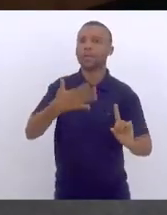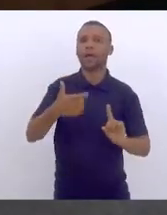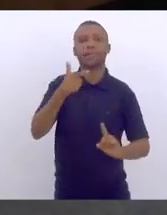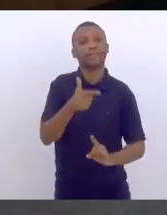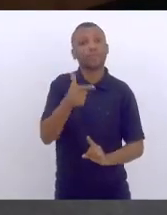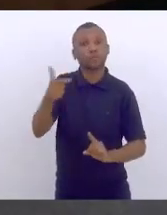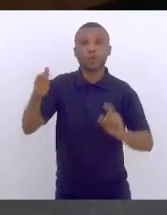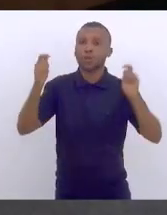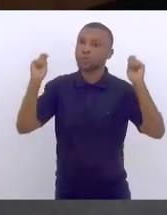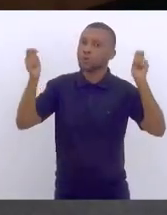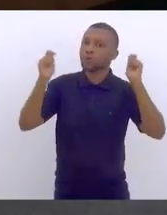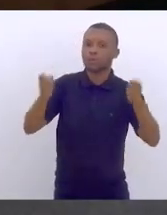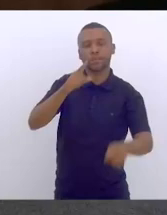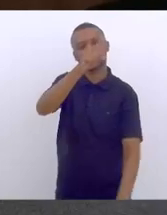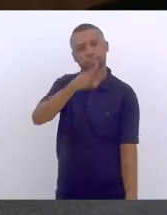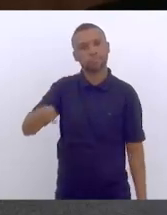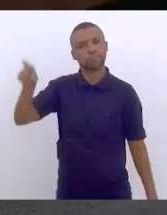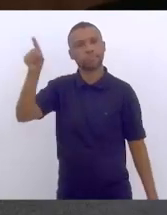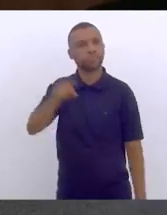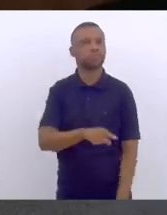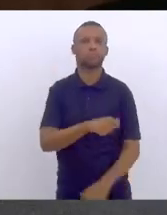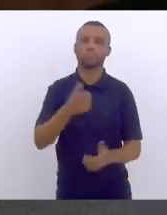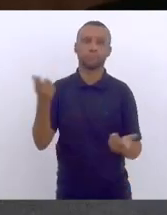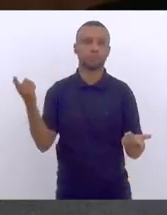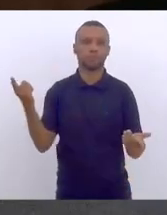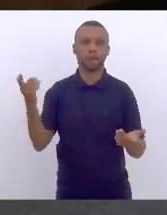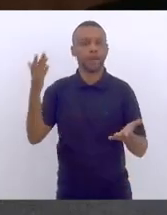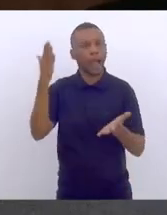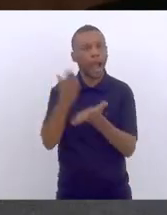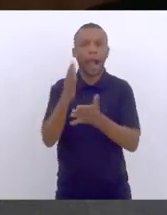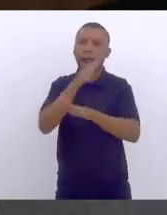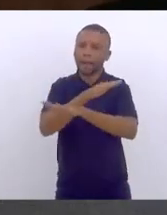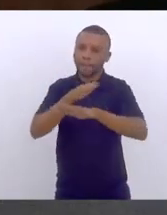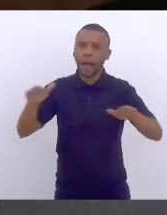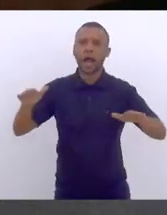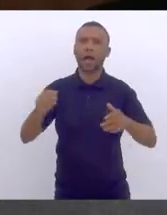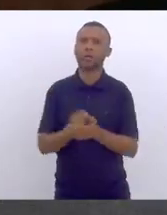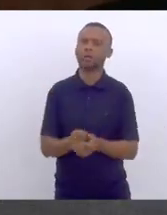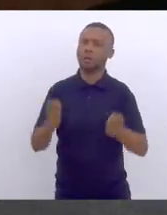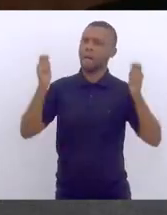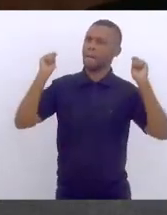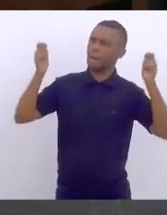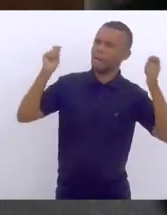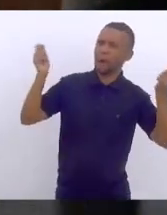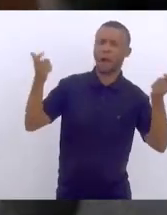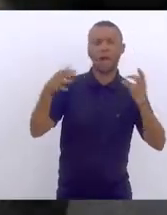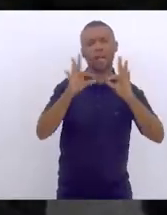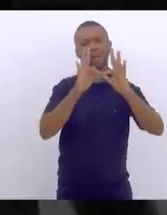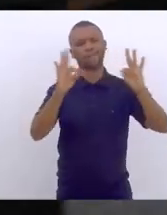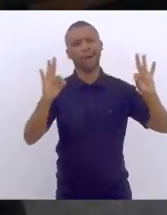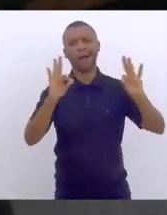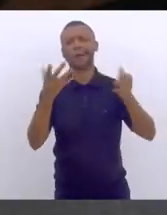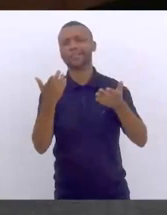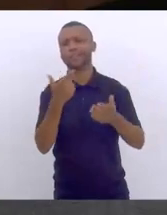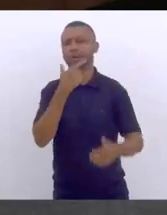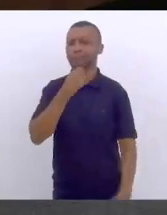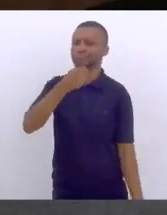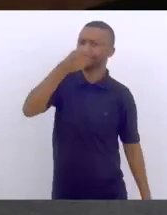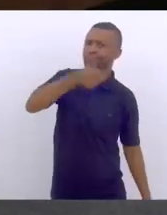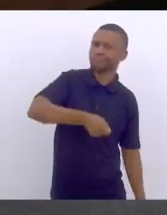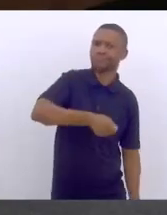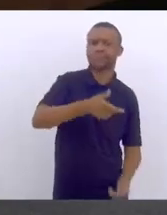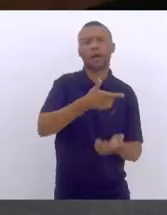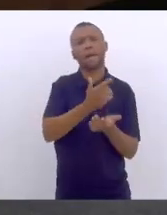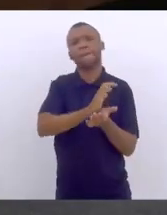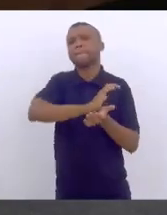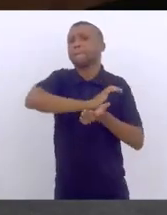exatamente, que aboliram, né, hinos, refrões, machistas, racistas ou